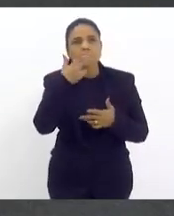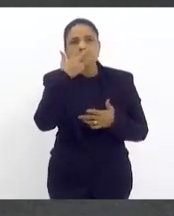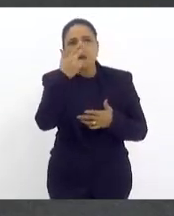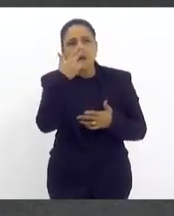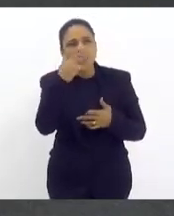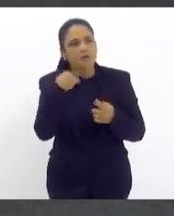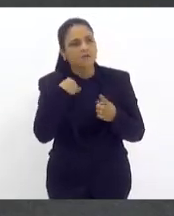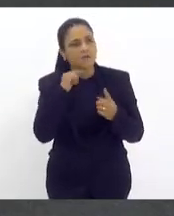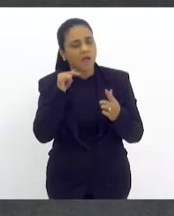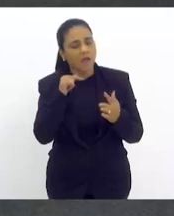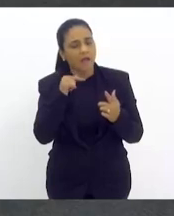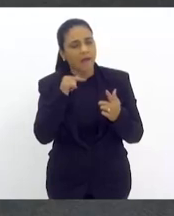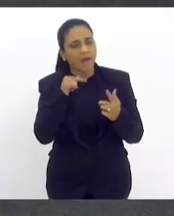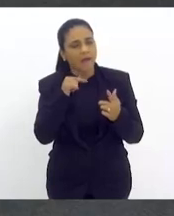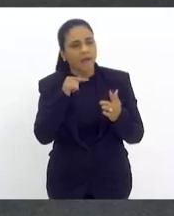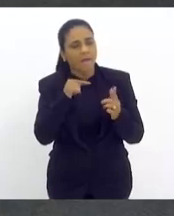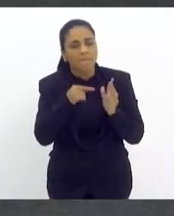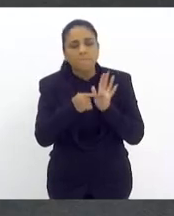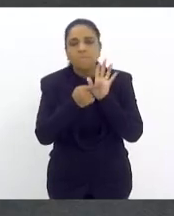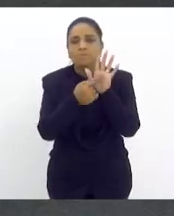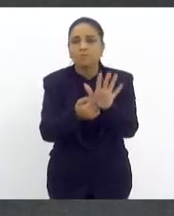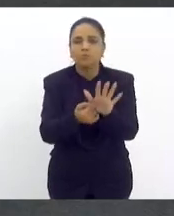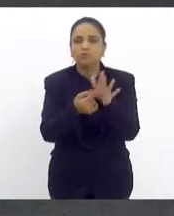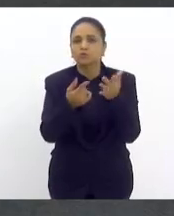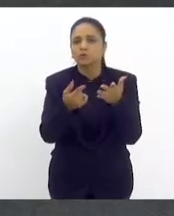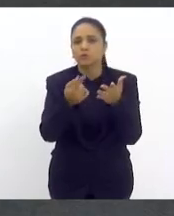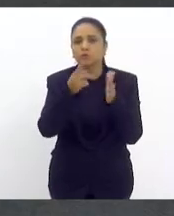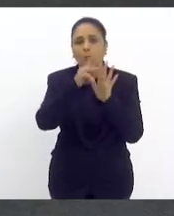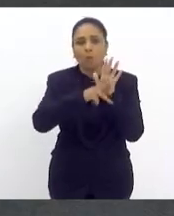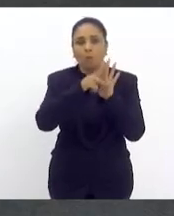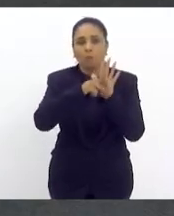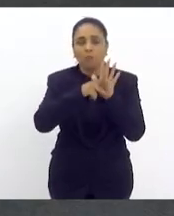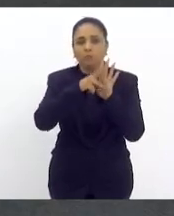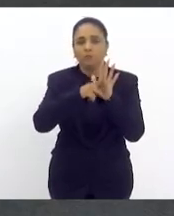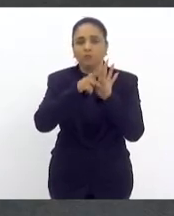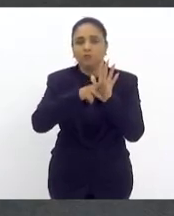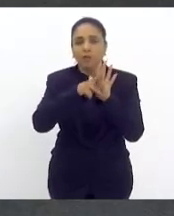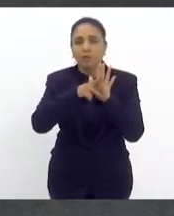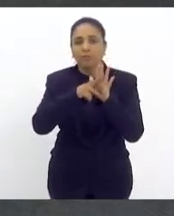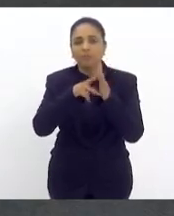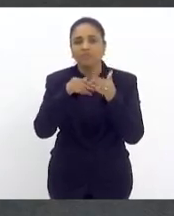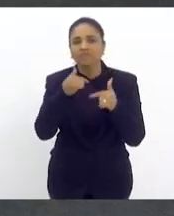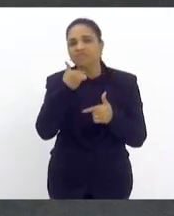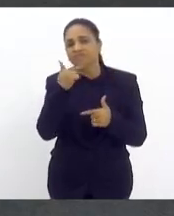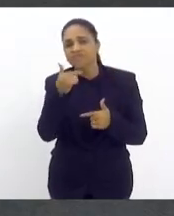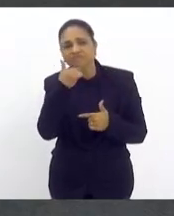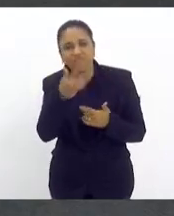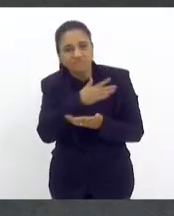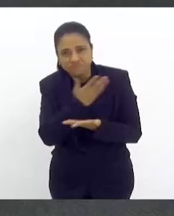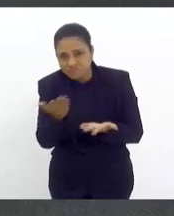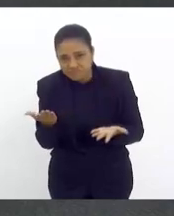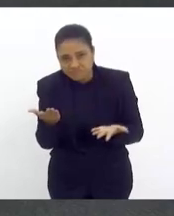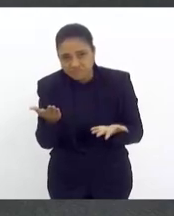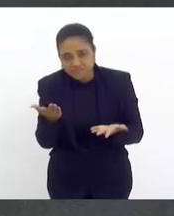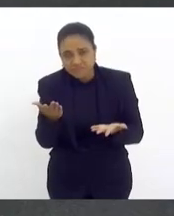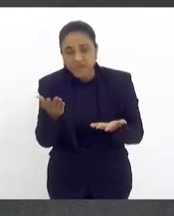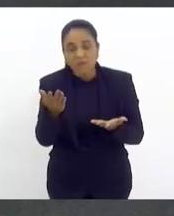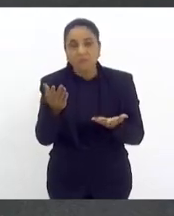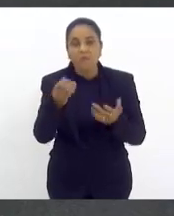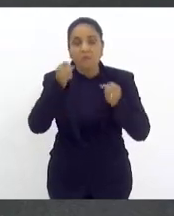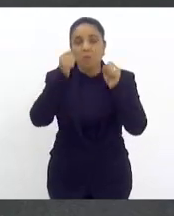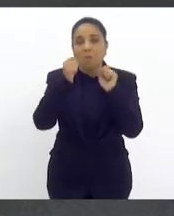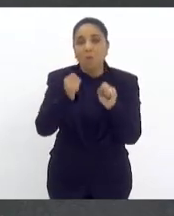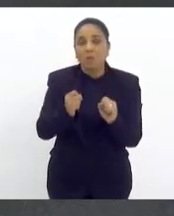Legislativa Deputado Malafaia para a estratosfera ou para os poderes